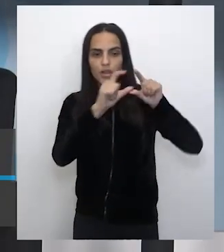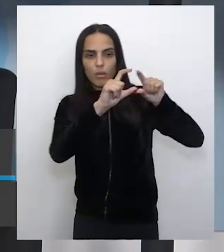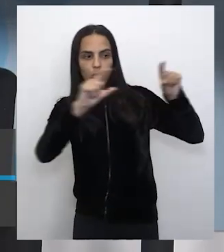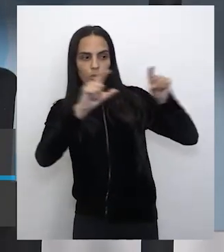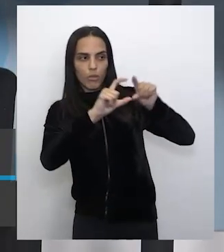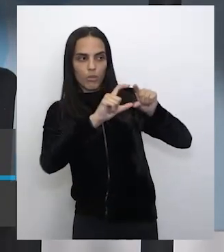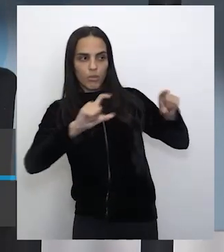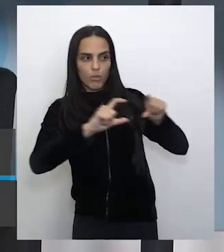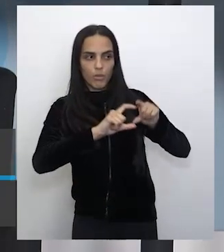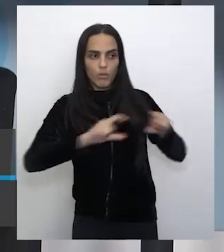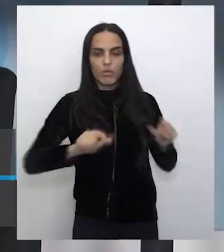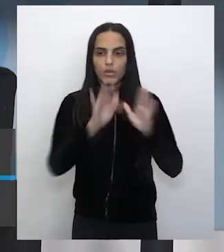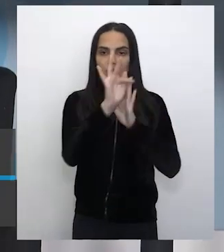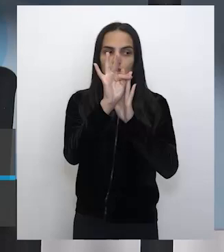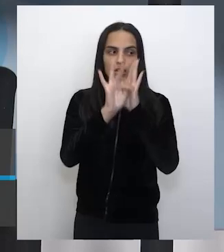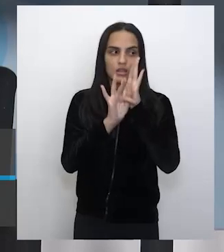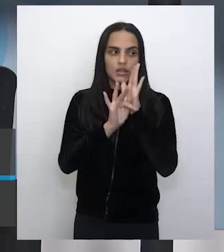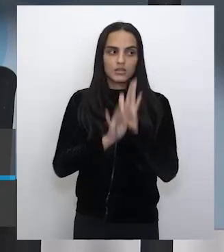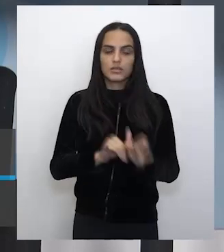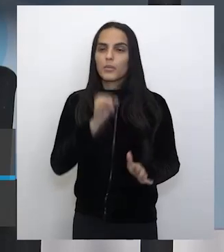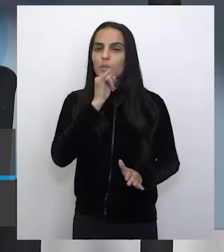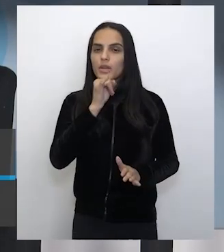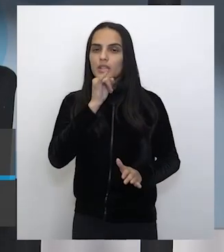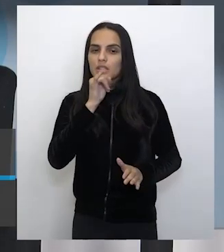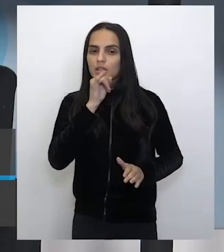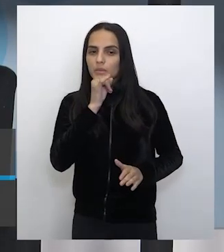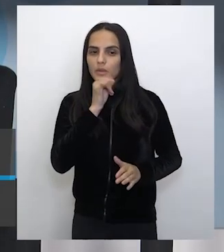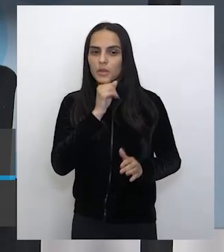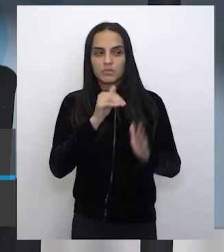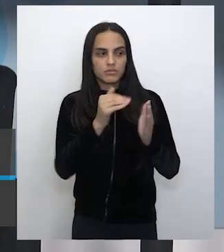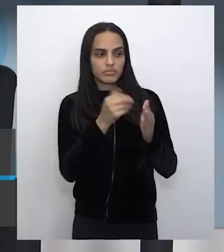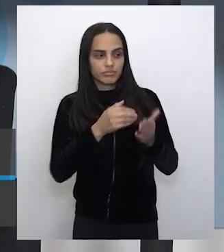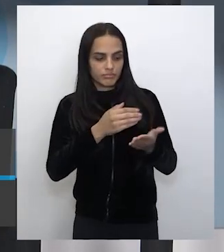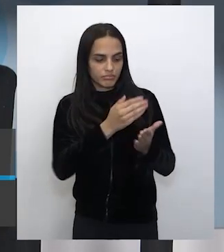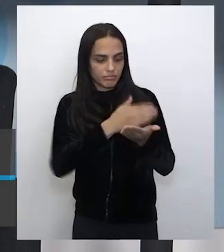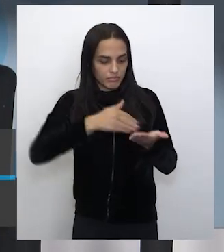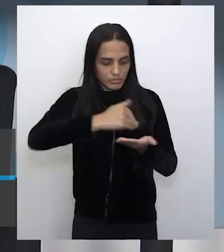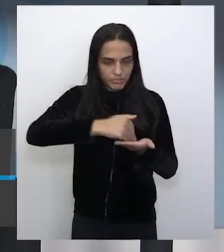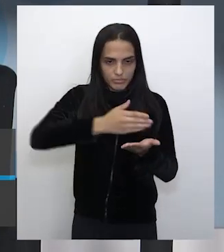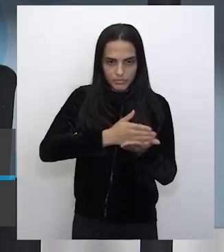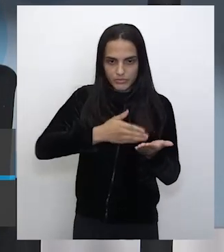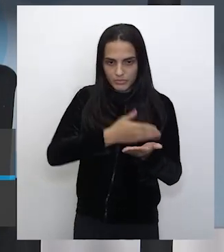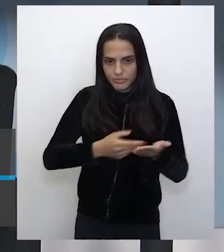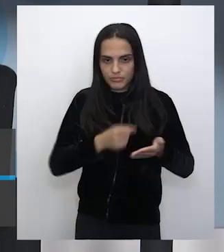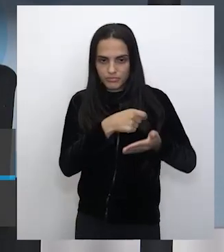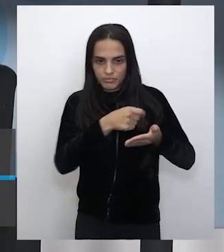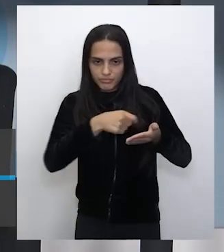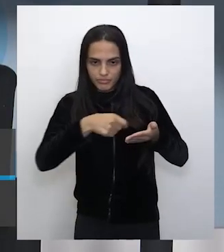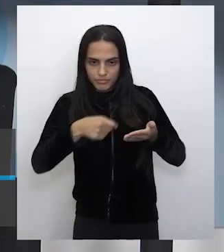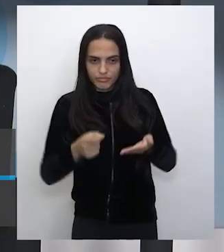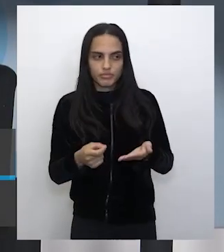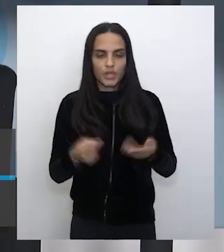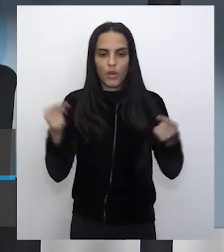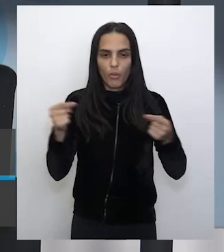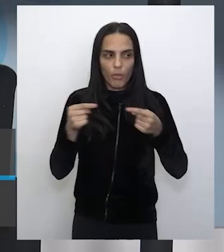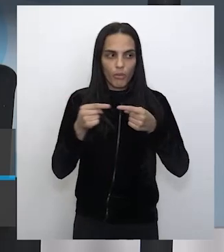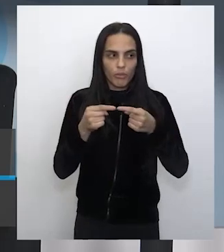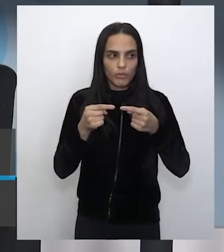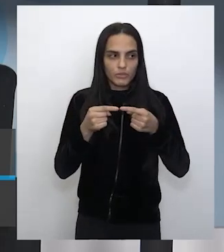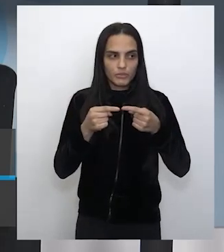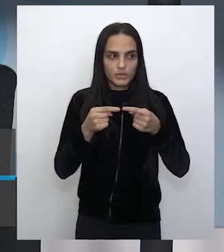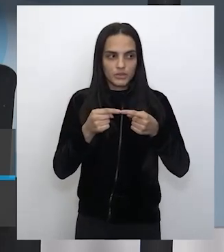gênero é o formato. Por exemplo, uma receita de bolo tem um gênero específico, a receita de bolo, ela tem um formato específico, tá?